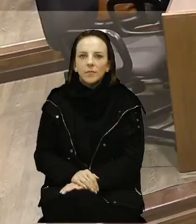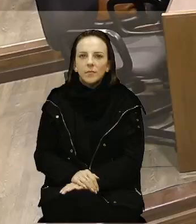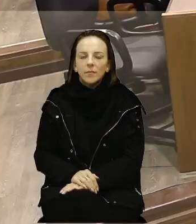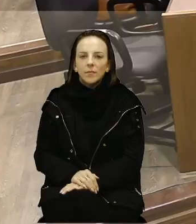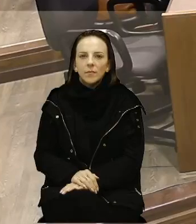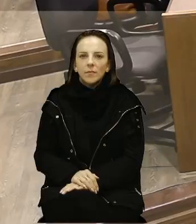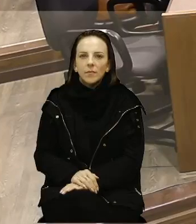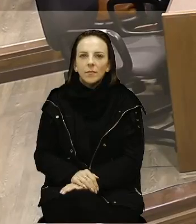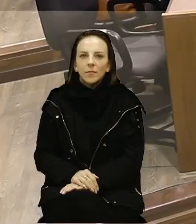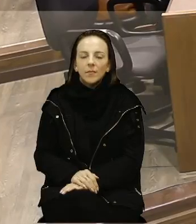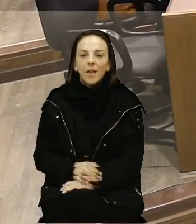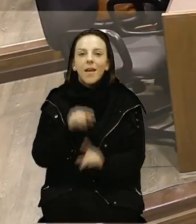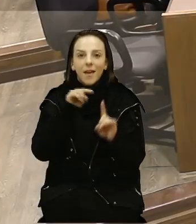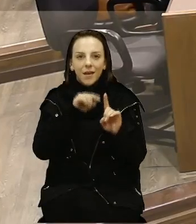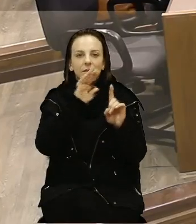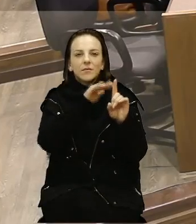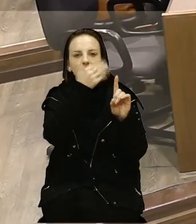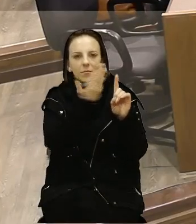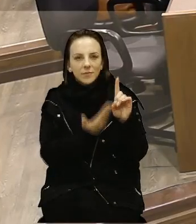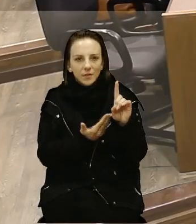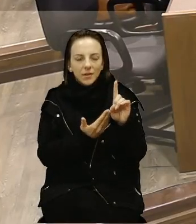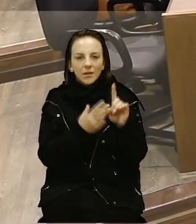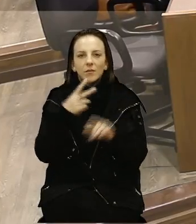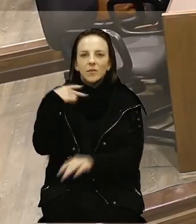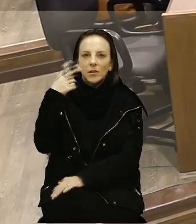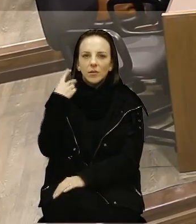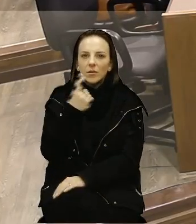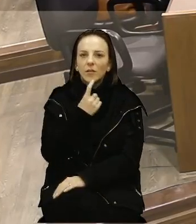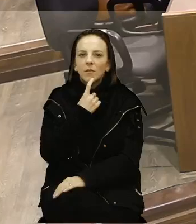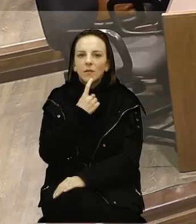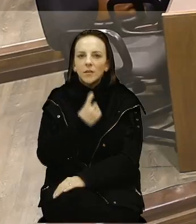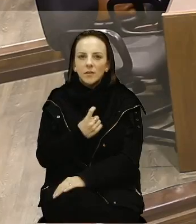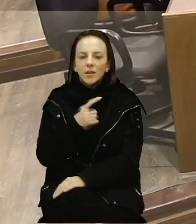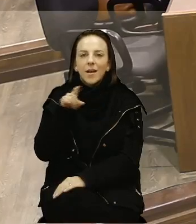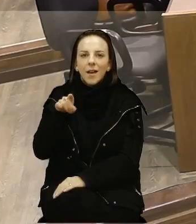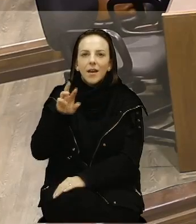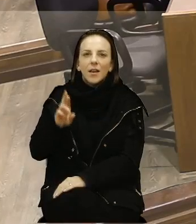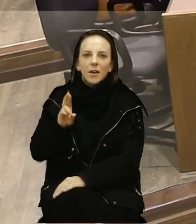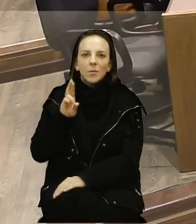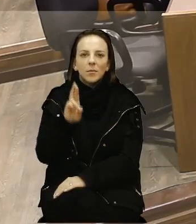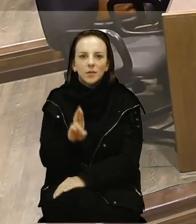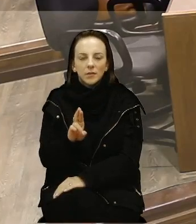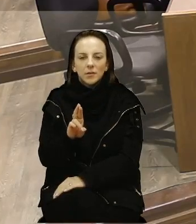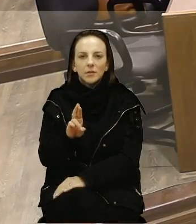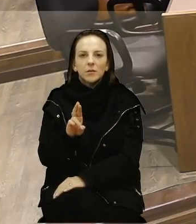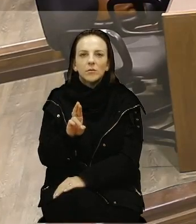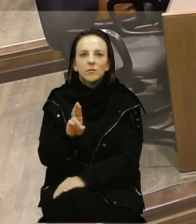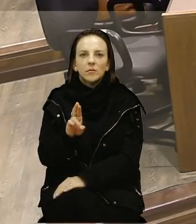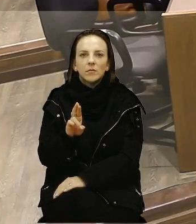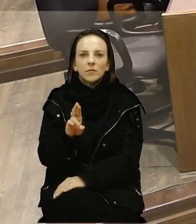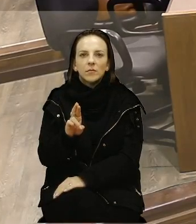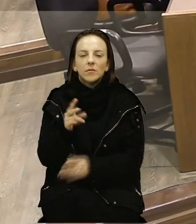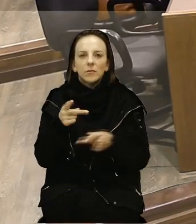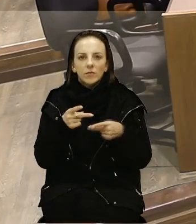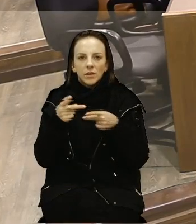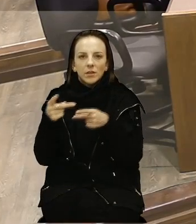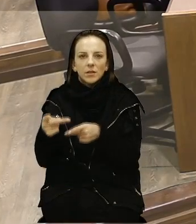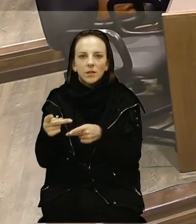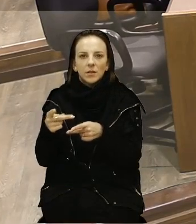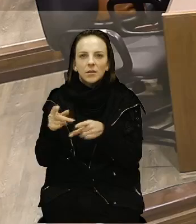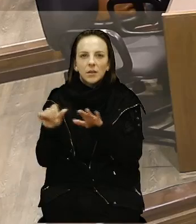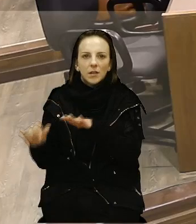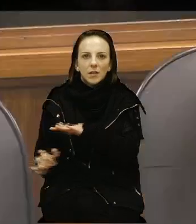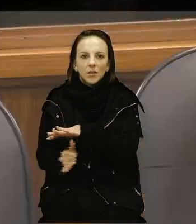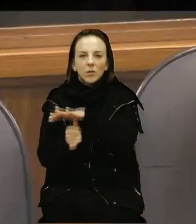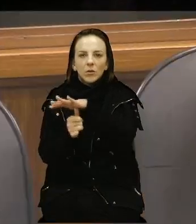Essa é uma homenagem da vereadora Rose Frigieri. Ela está em representação na visita da reitora da